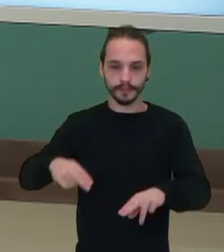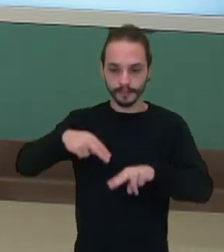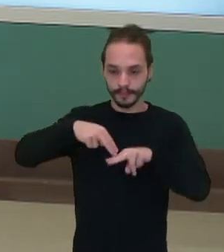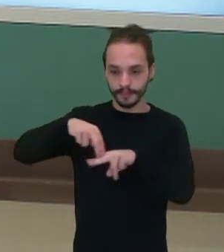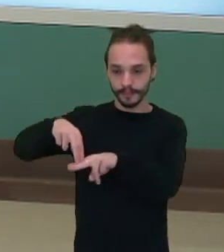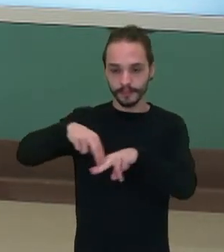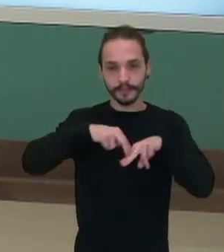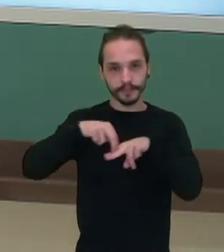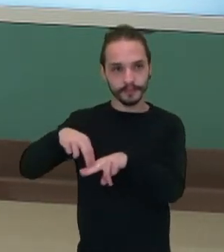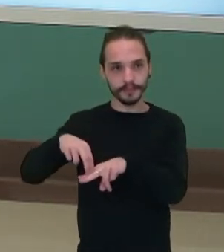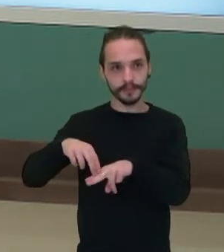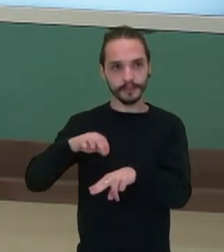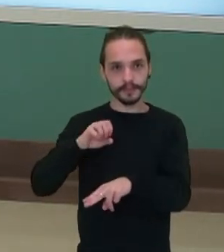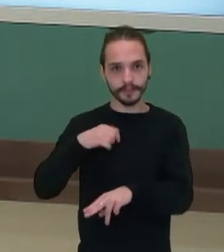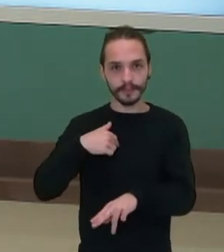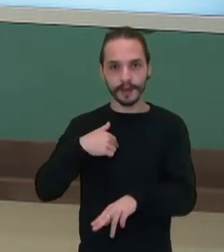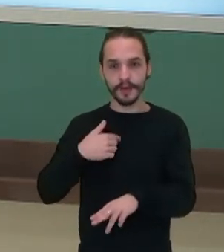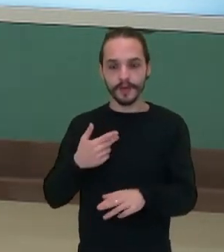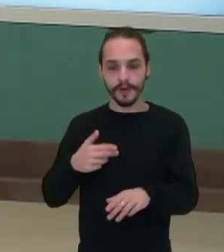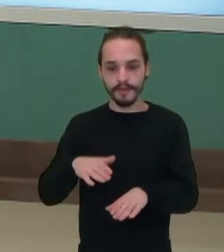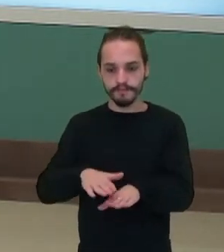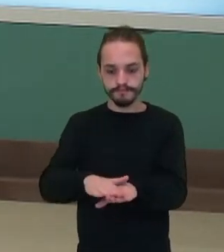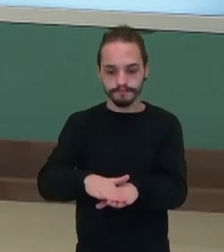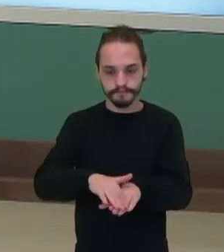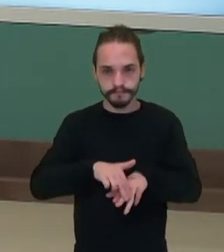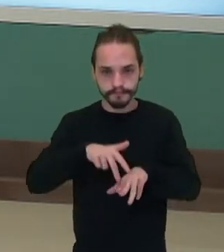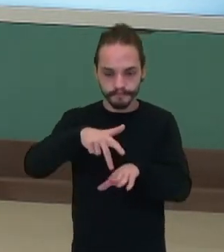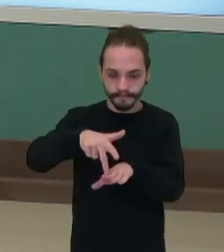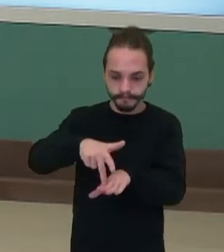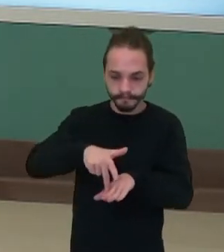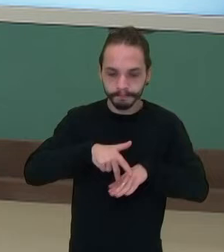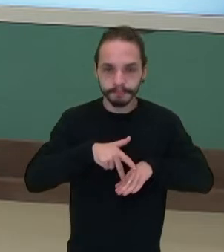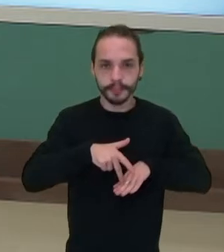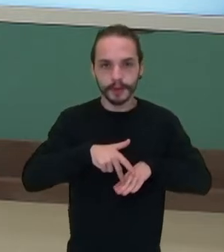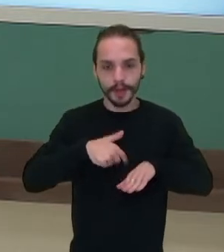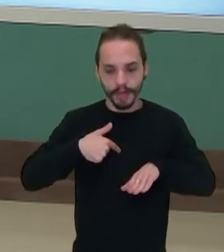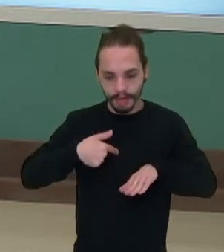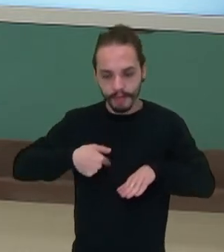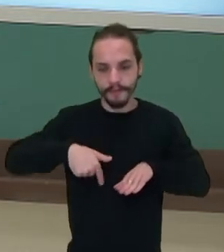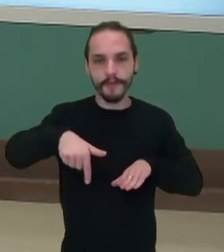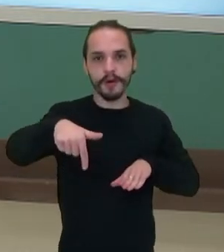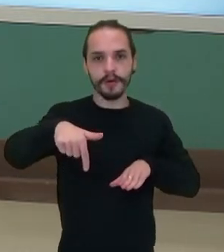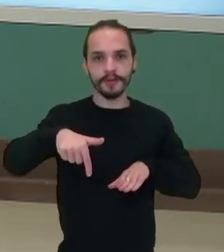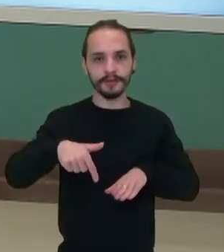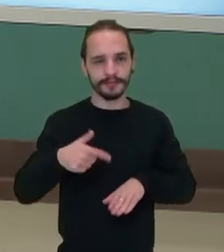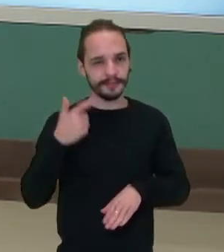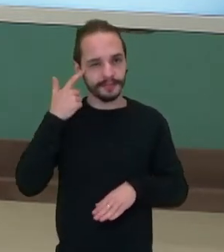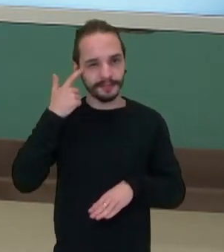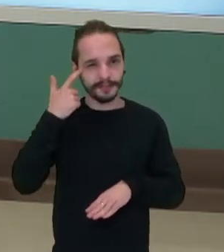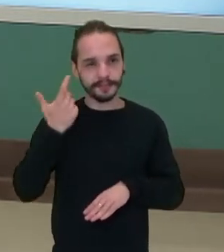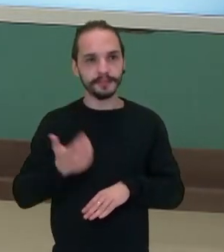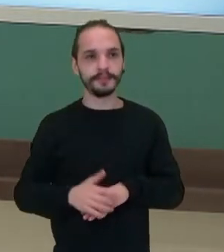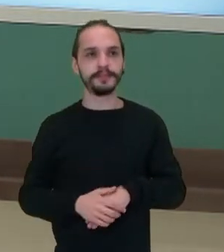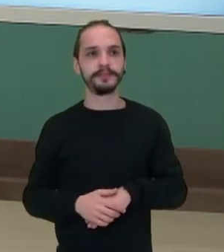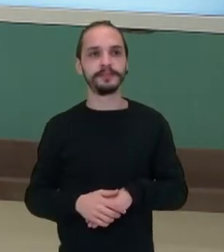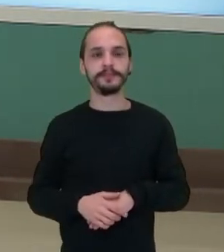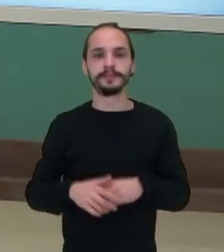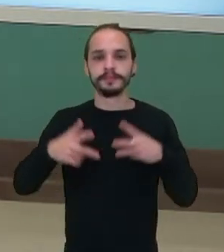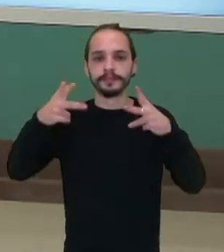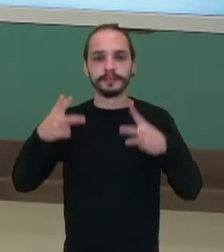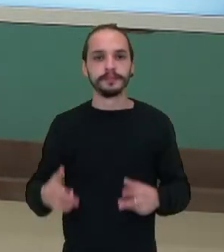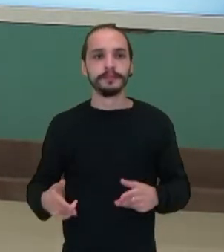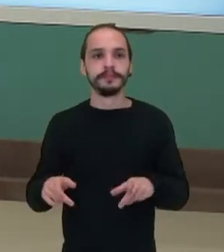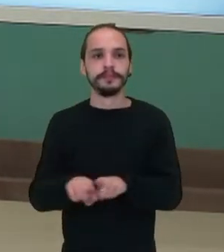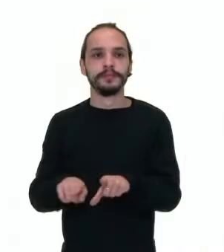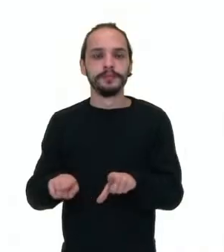vocês. Eu empurro o solo para trás, o solo me reage para frente, certo? A mesma coisa acontece com